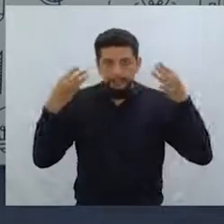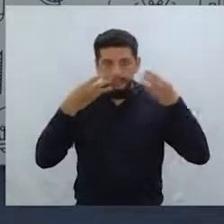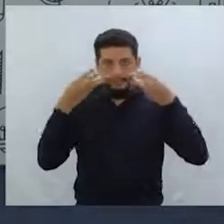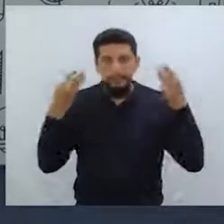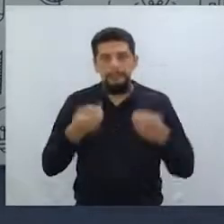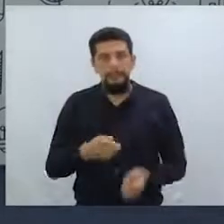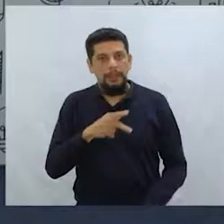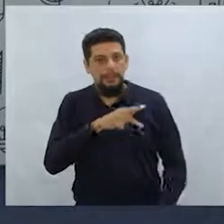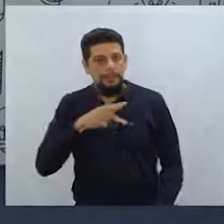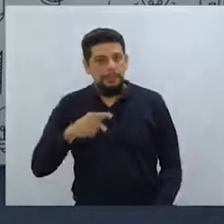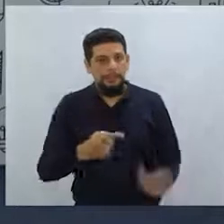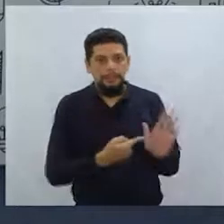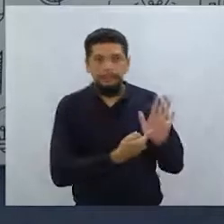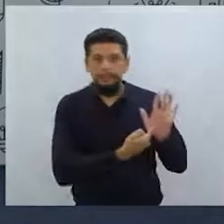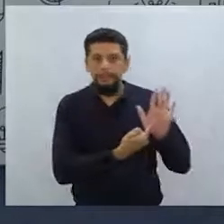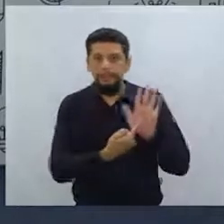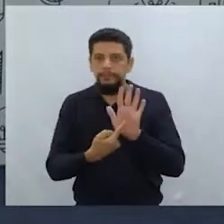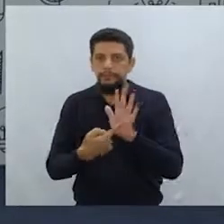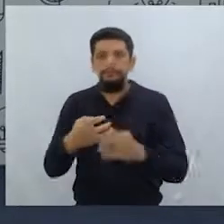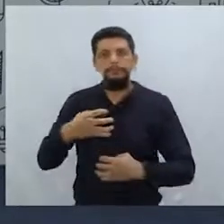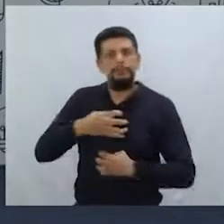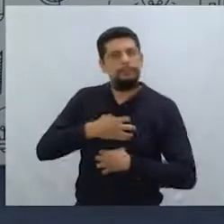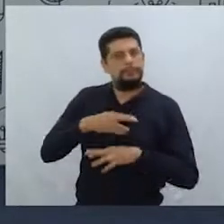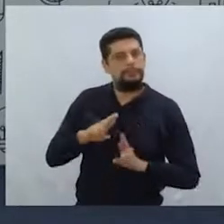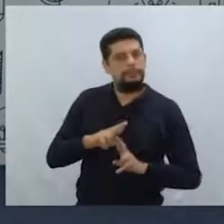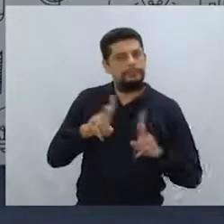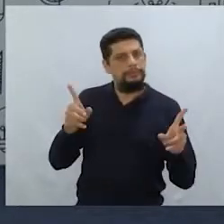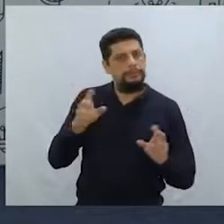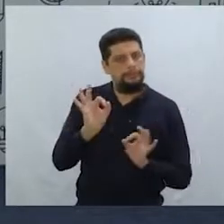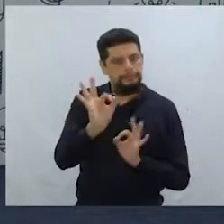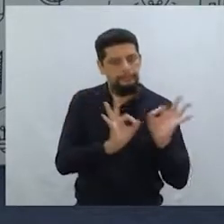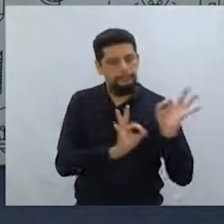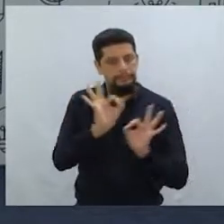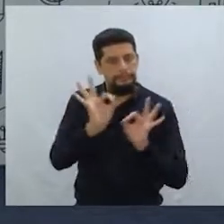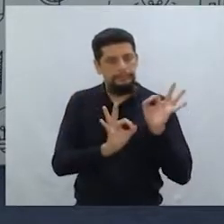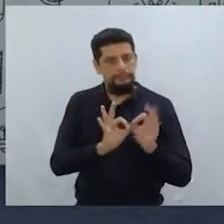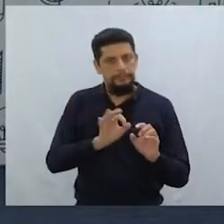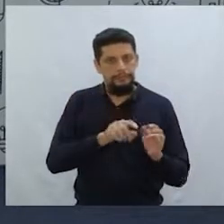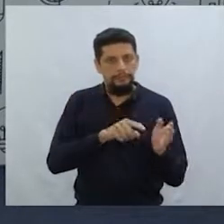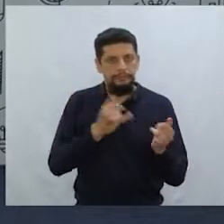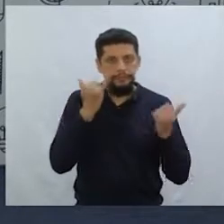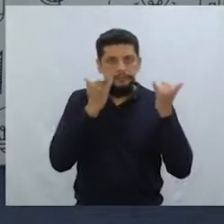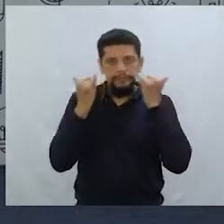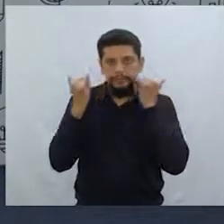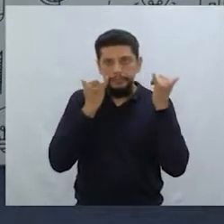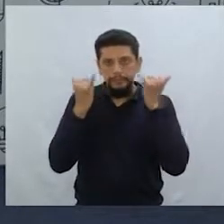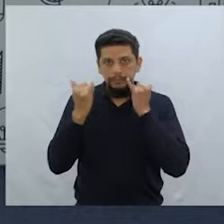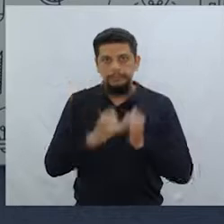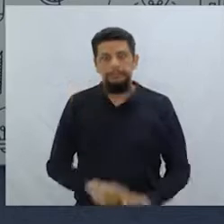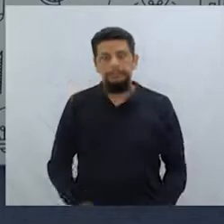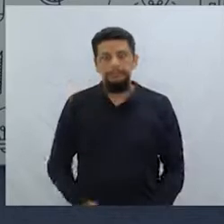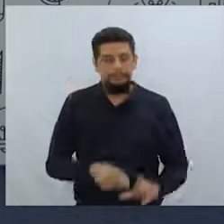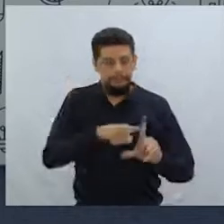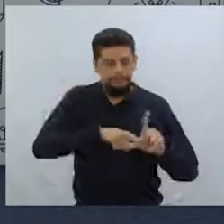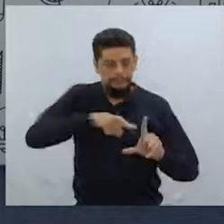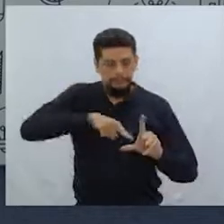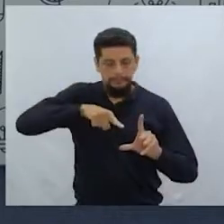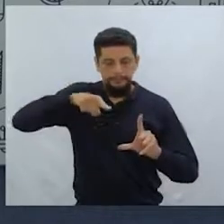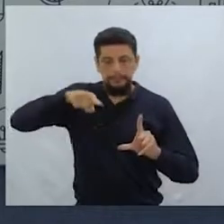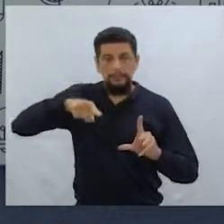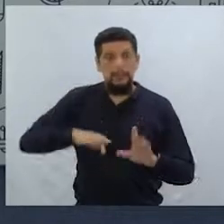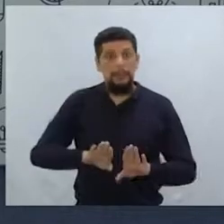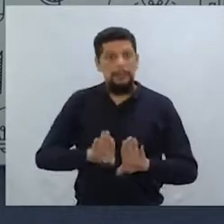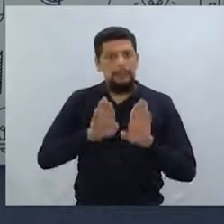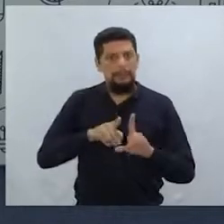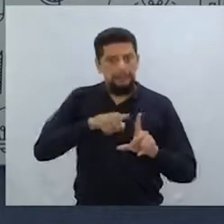4 cachorros e 3 gatos. E a professora Márcia trouxe aqui uma forma também diferente da gente organizar esses dados. É um